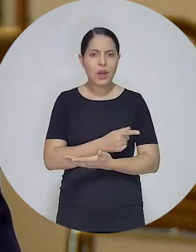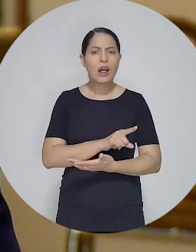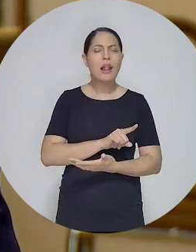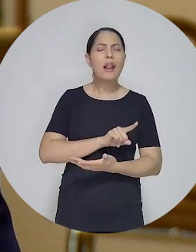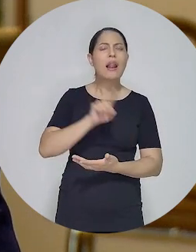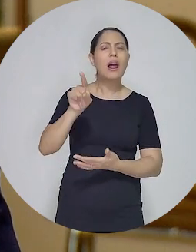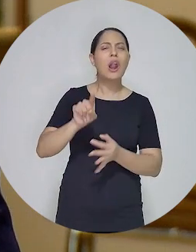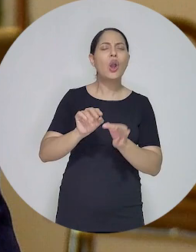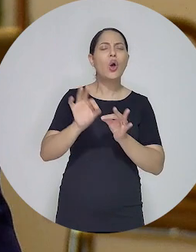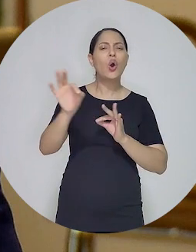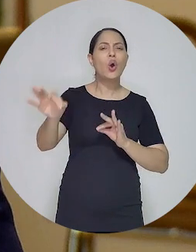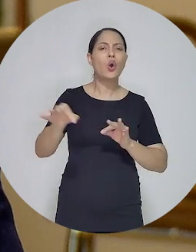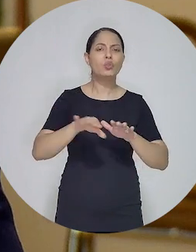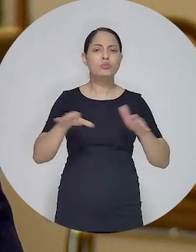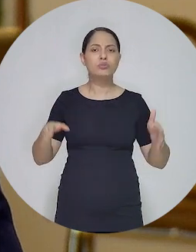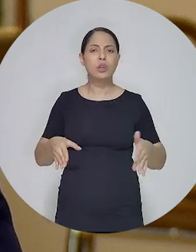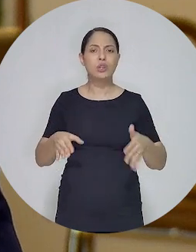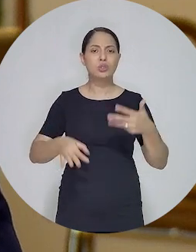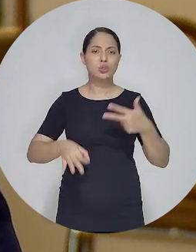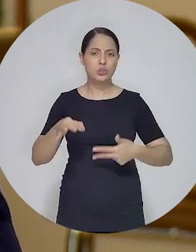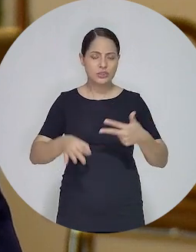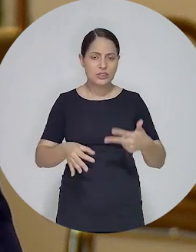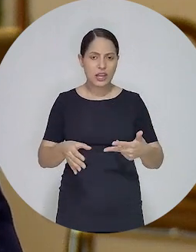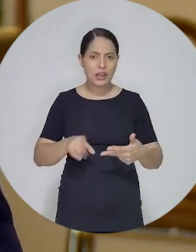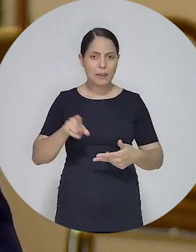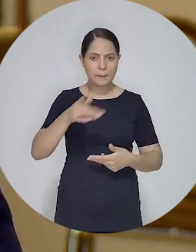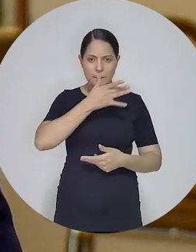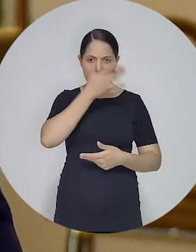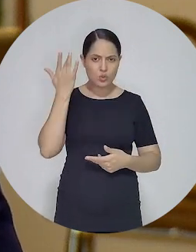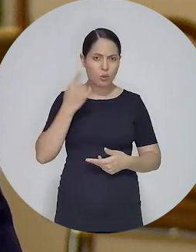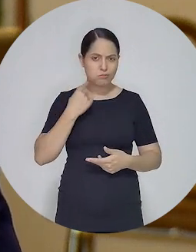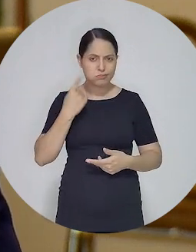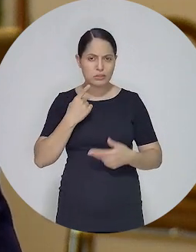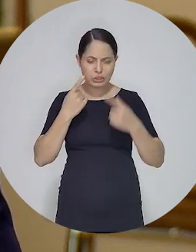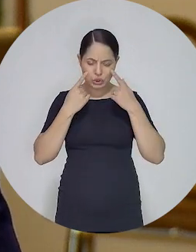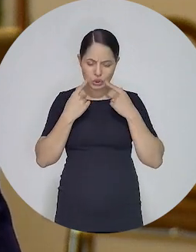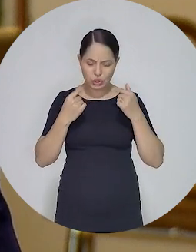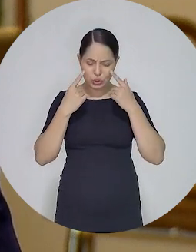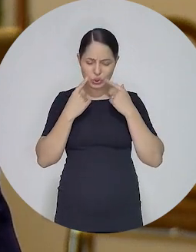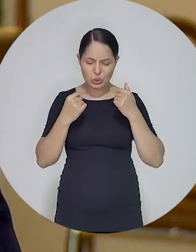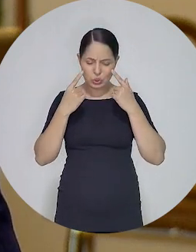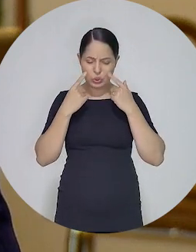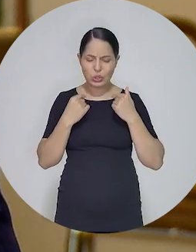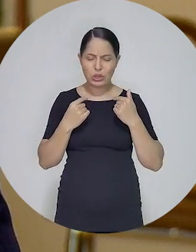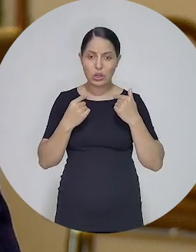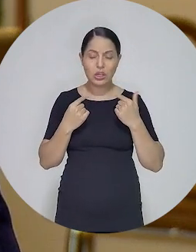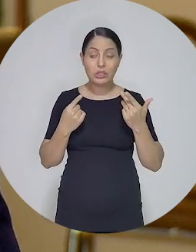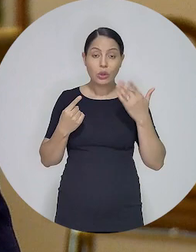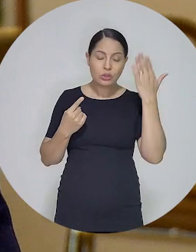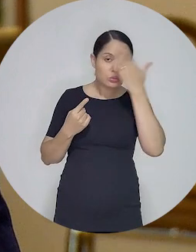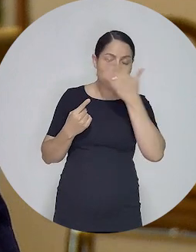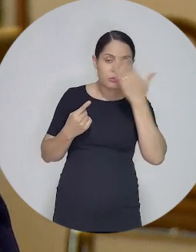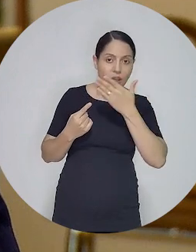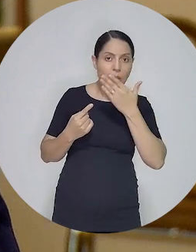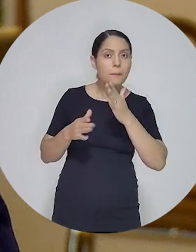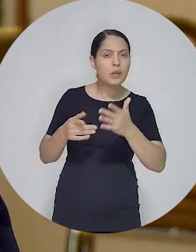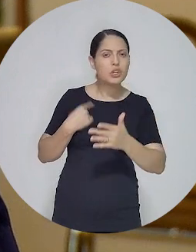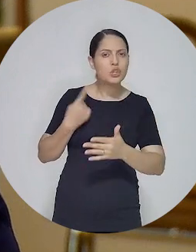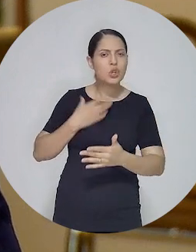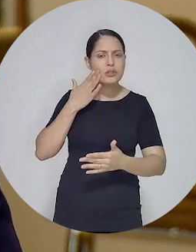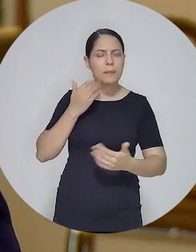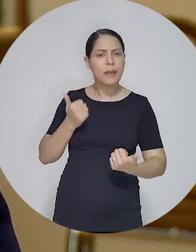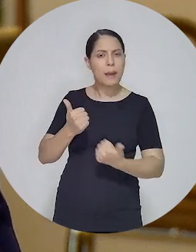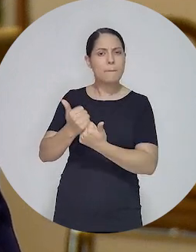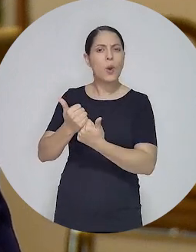vezes nós não conseguimos ouvir, e ajudar a enxugar essas lágrimas. É responsabilidade nossa amparar a advocacia do Brasil, é responsabilidade